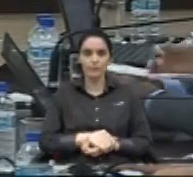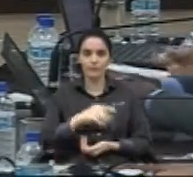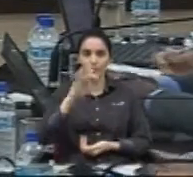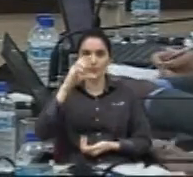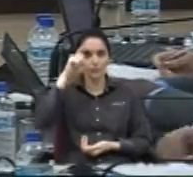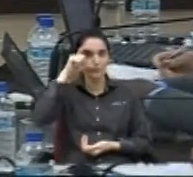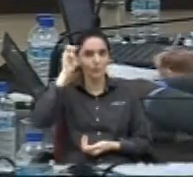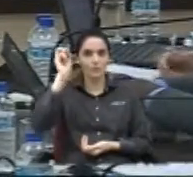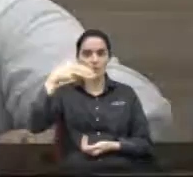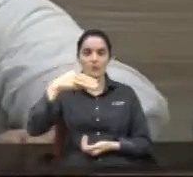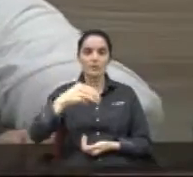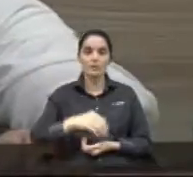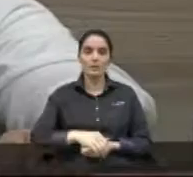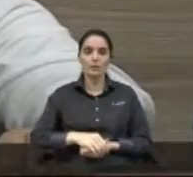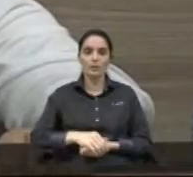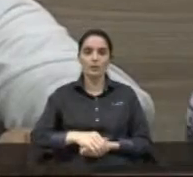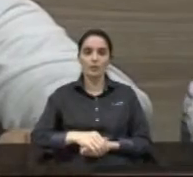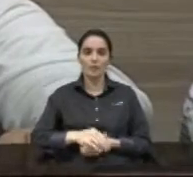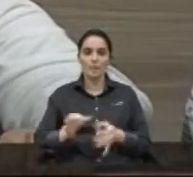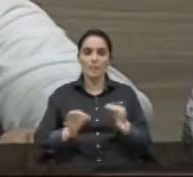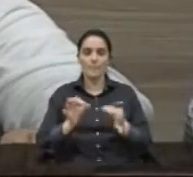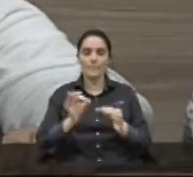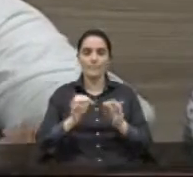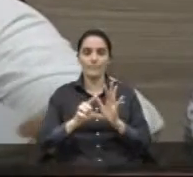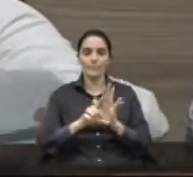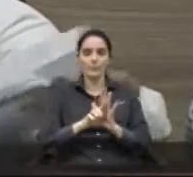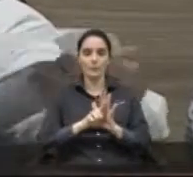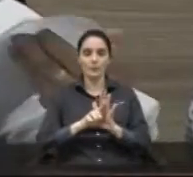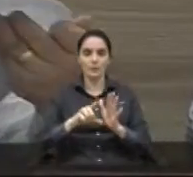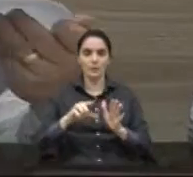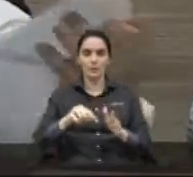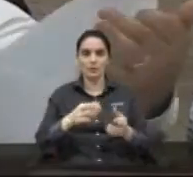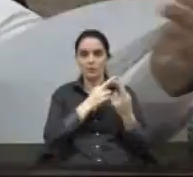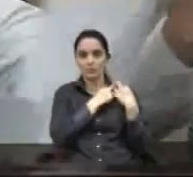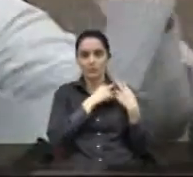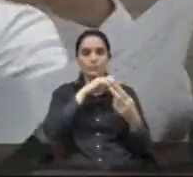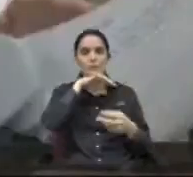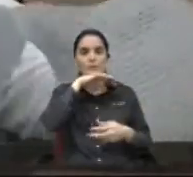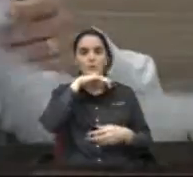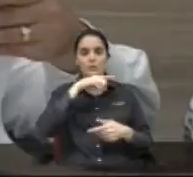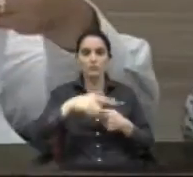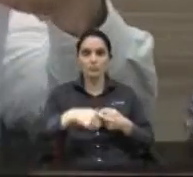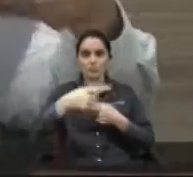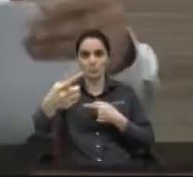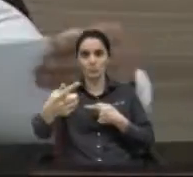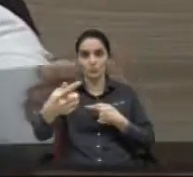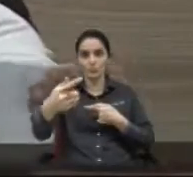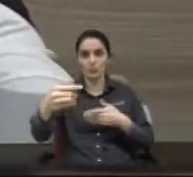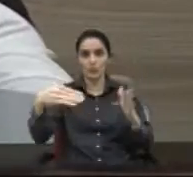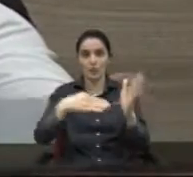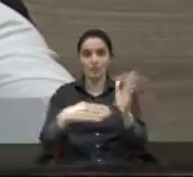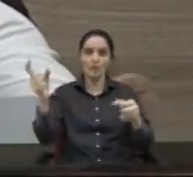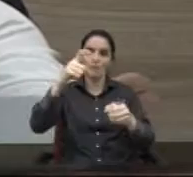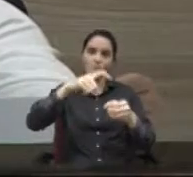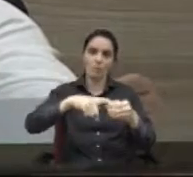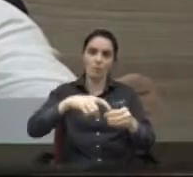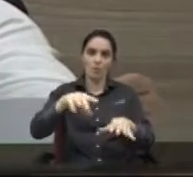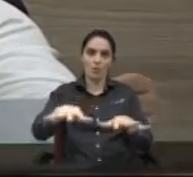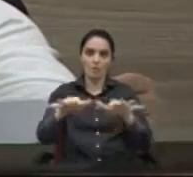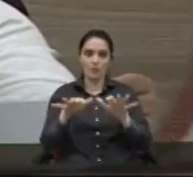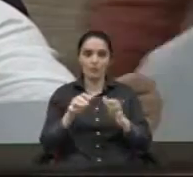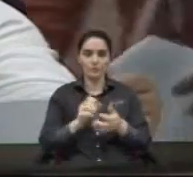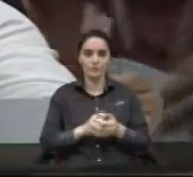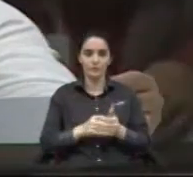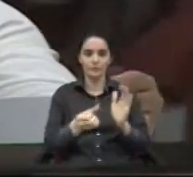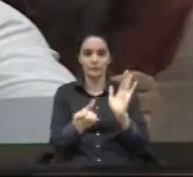Farid? Sim. Adiado o projeto de autoria do vereador André Henrique até que ele compareça ao plenário.